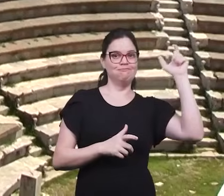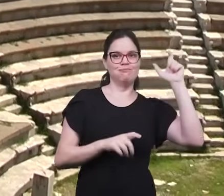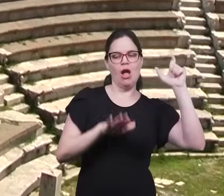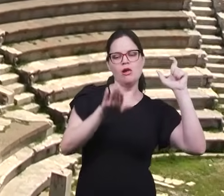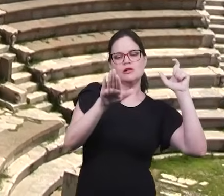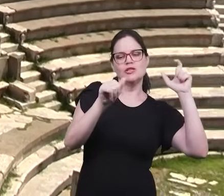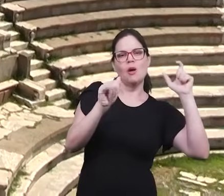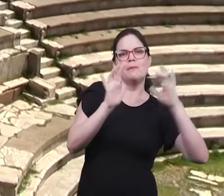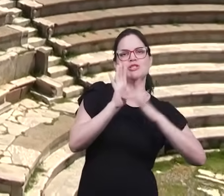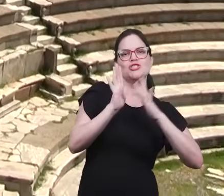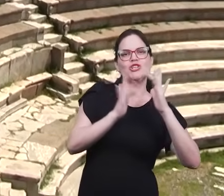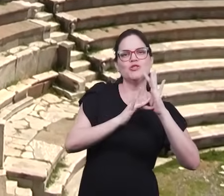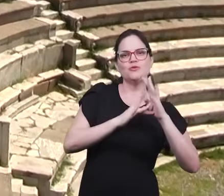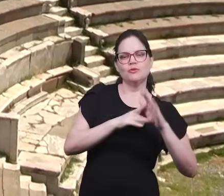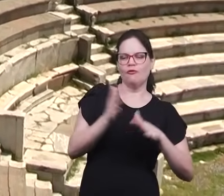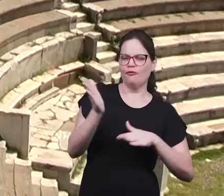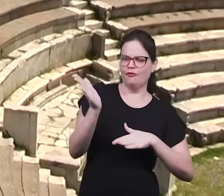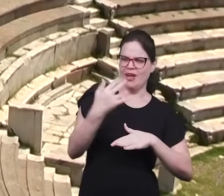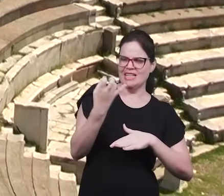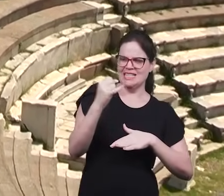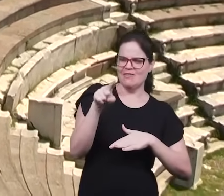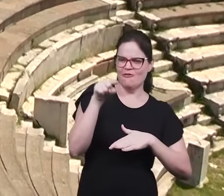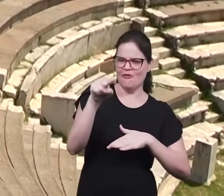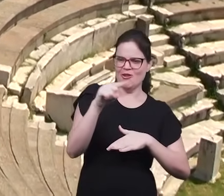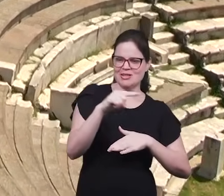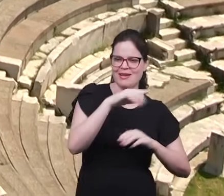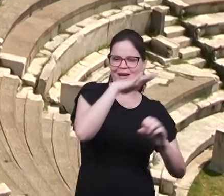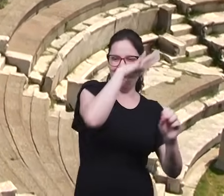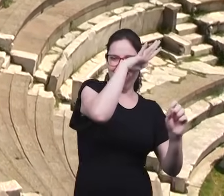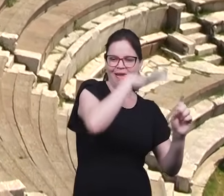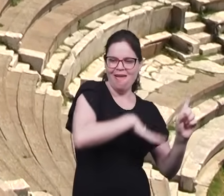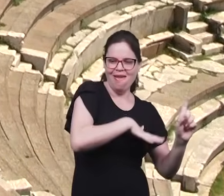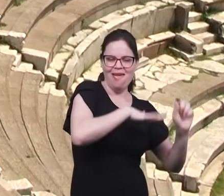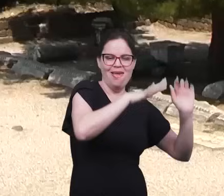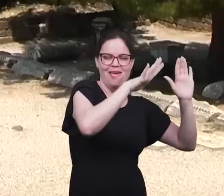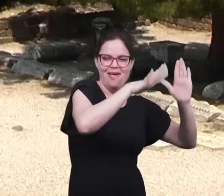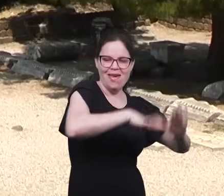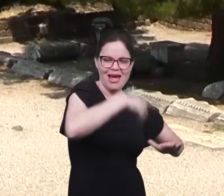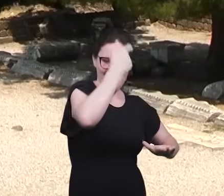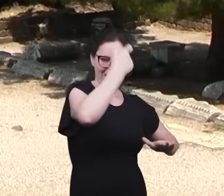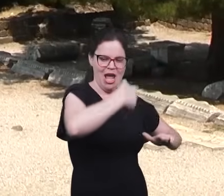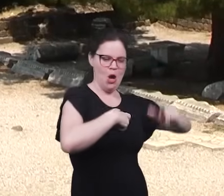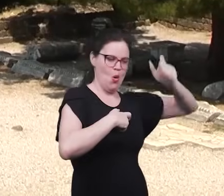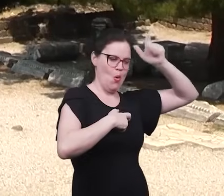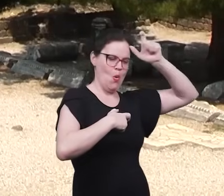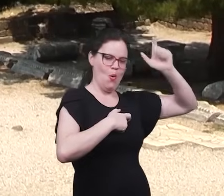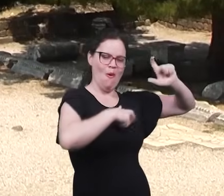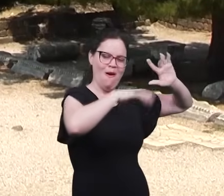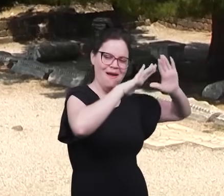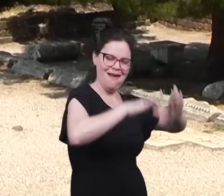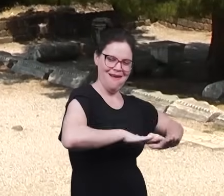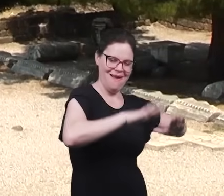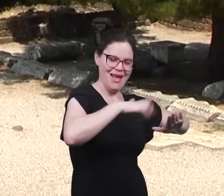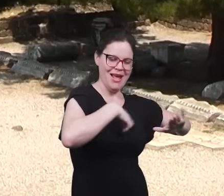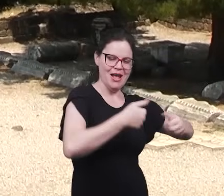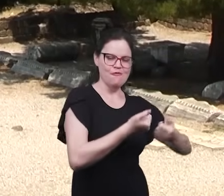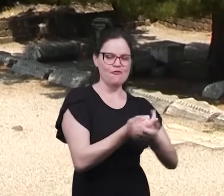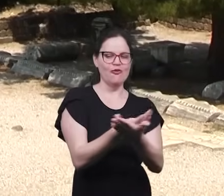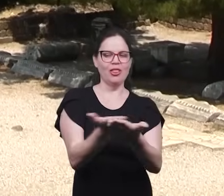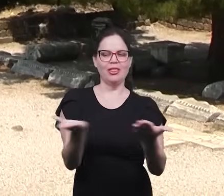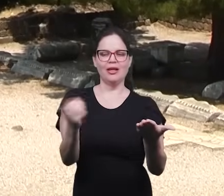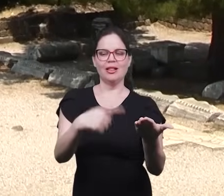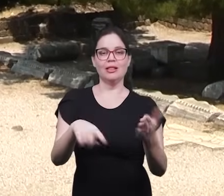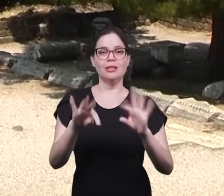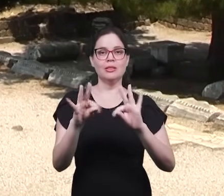se prostrado me adorares. Quer dizer, quando o homem cai, prostrado, o adversário, você tem direito a